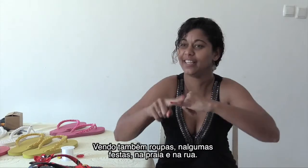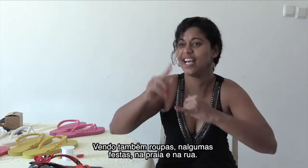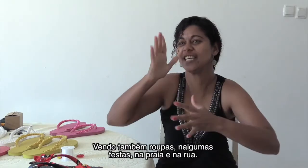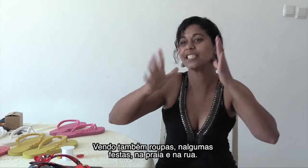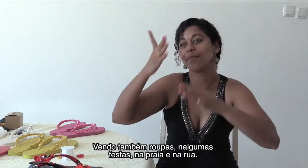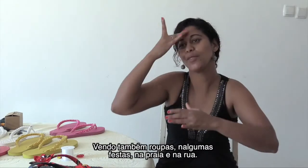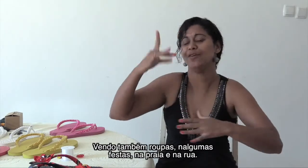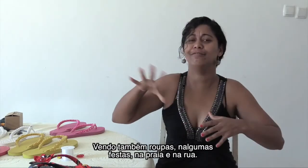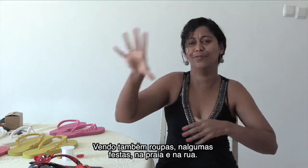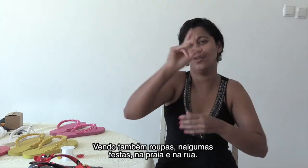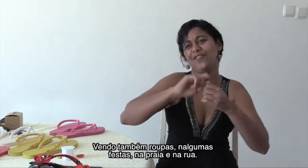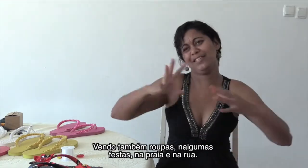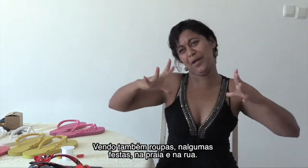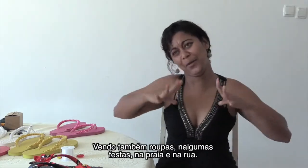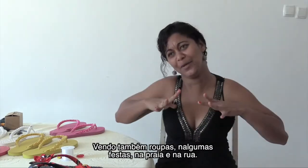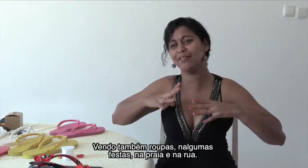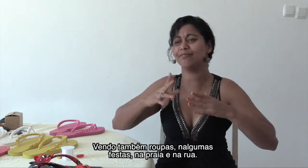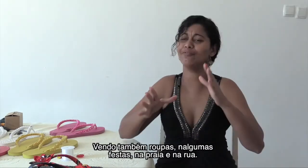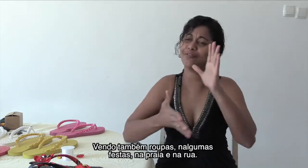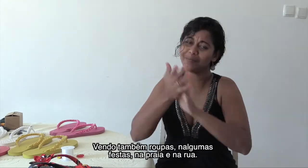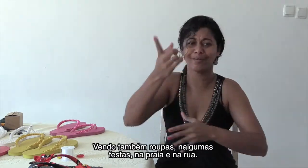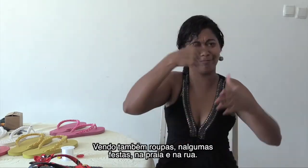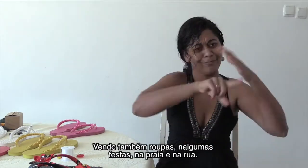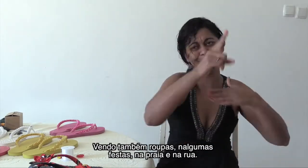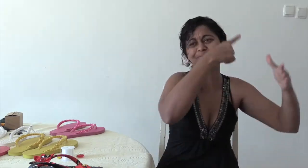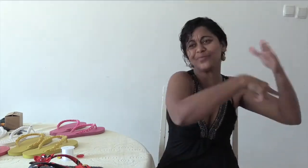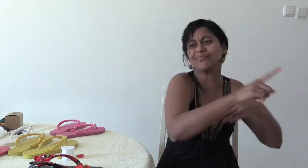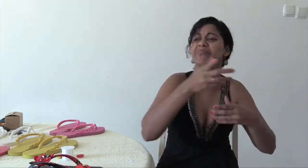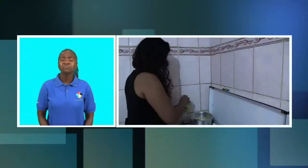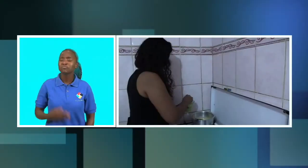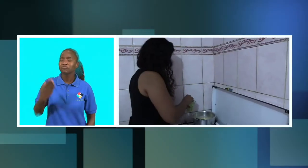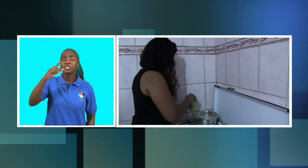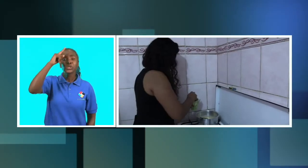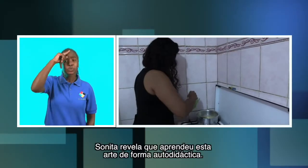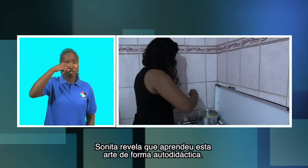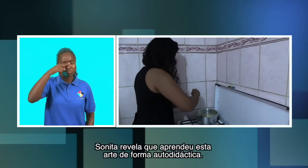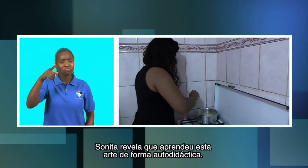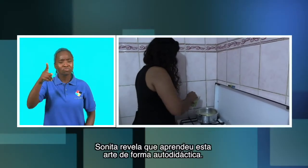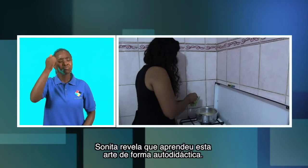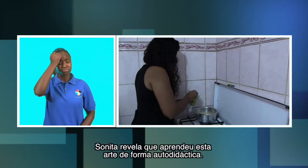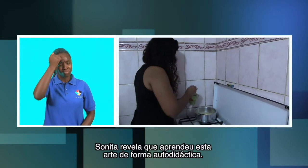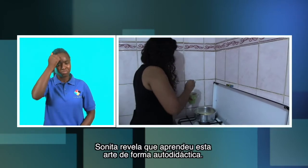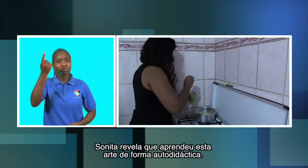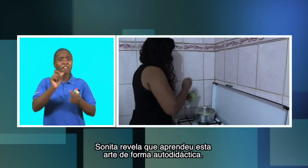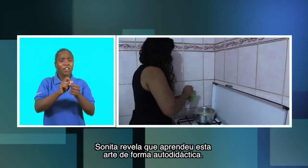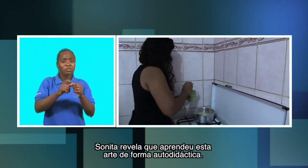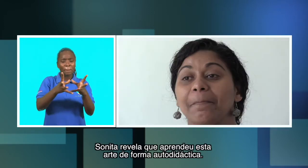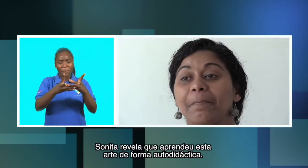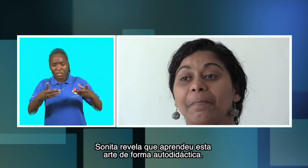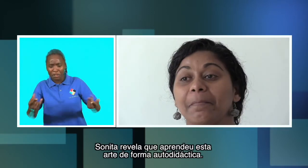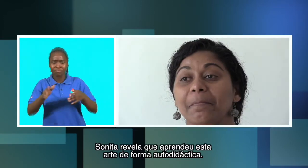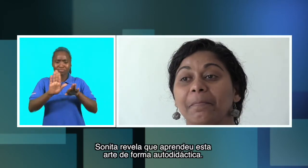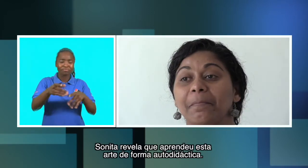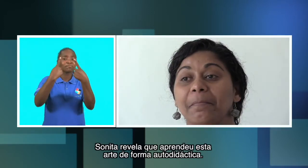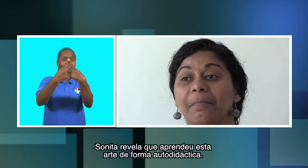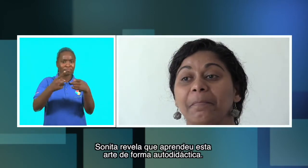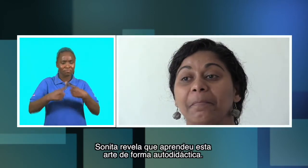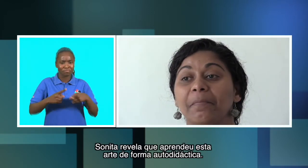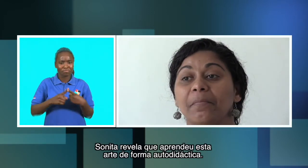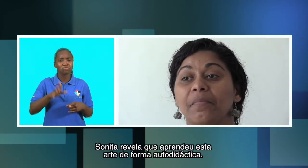roupas, em algumas festas, na praia e na rua. Sonita revela que conheceu esta